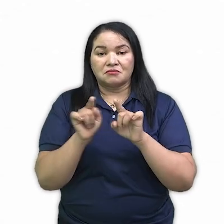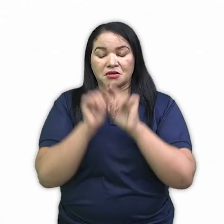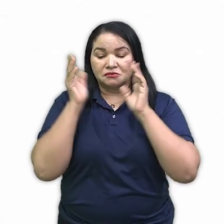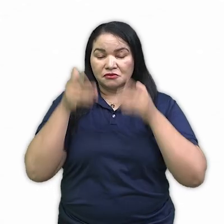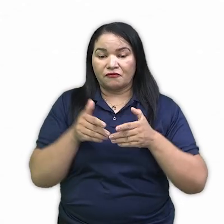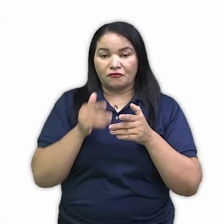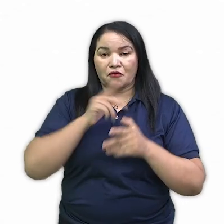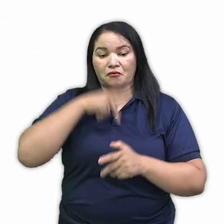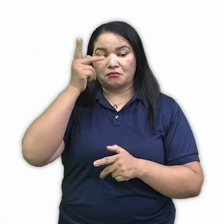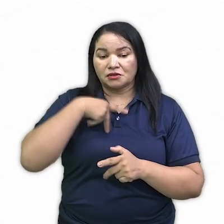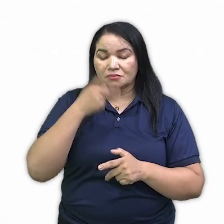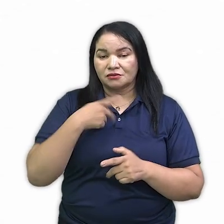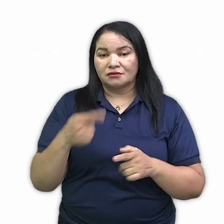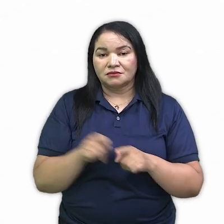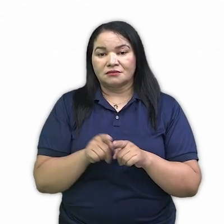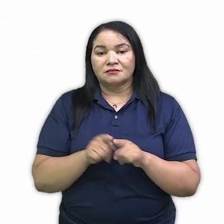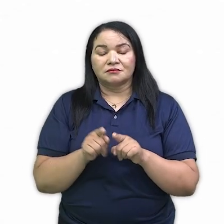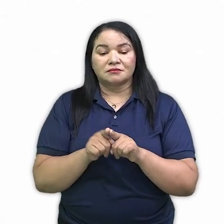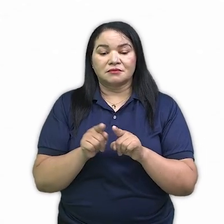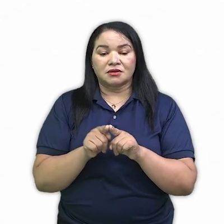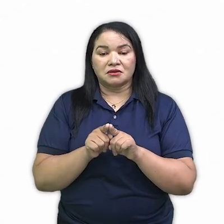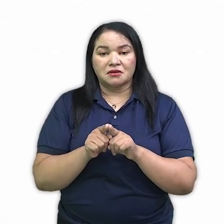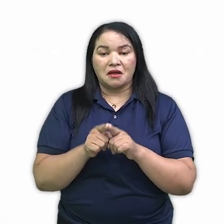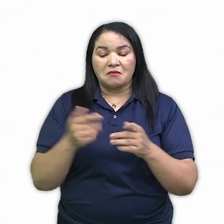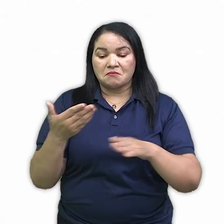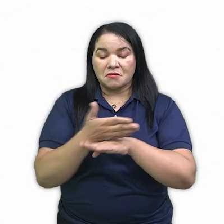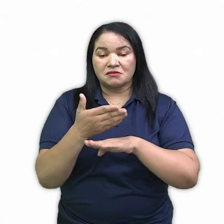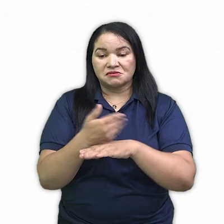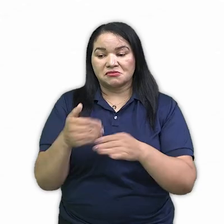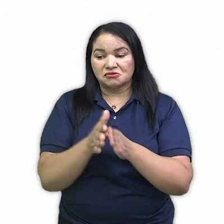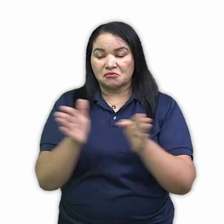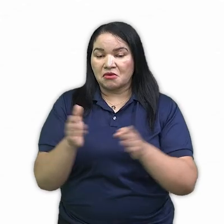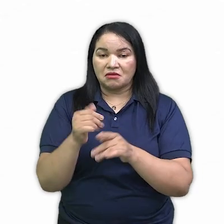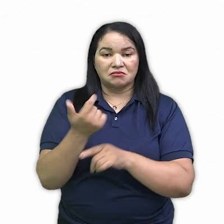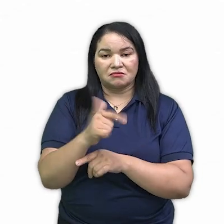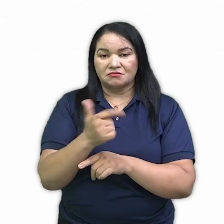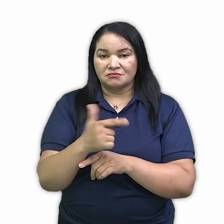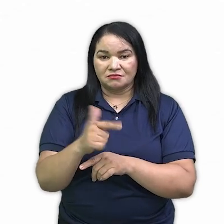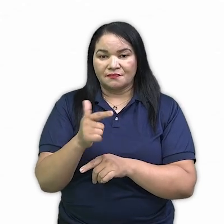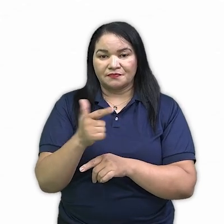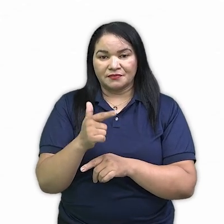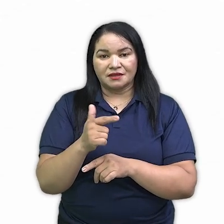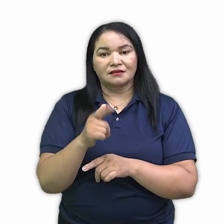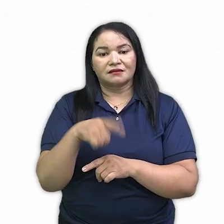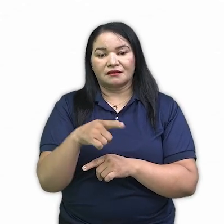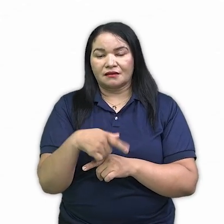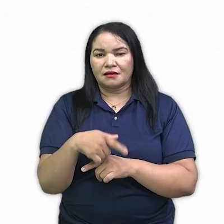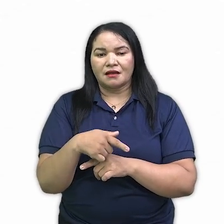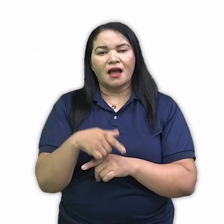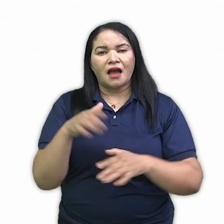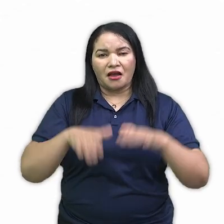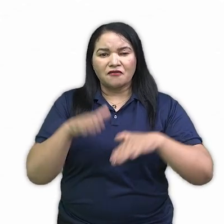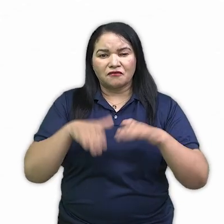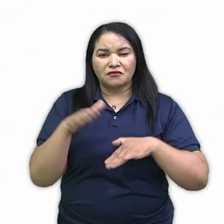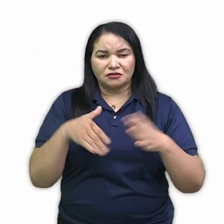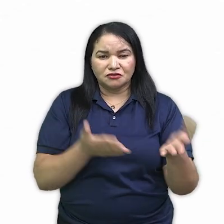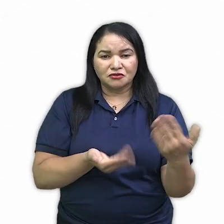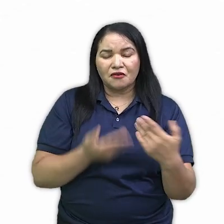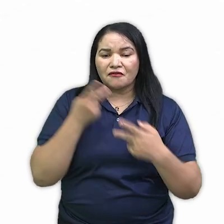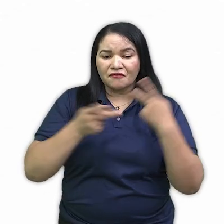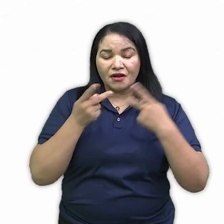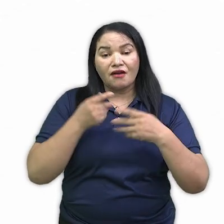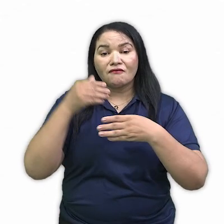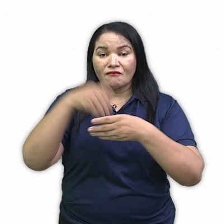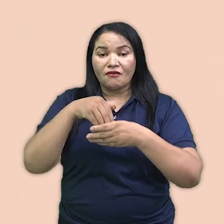centrada nos seus próprios interesses, pouco aberta a essa participação. Então, por isso, muitas vezes, o jovem diz, o voto